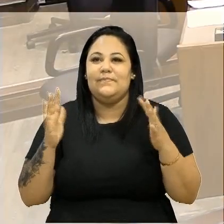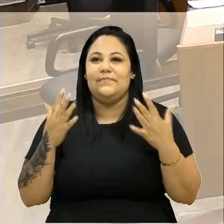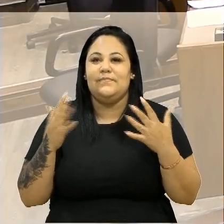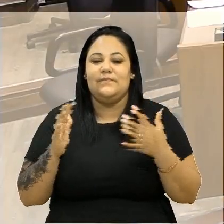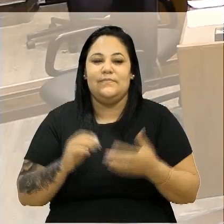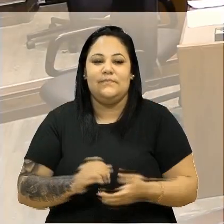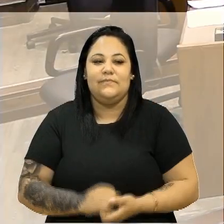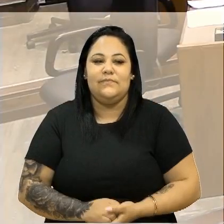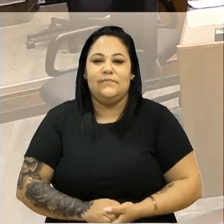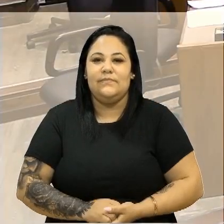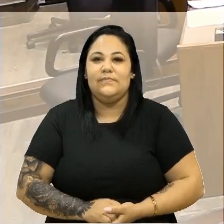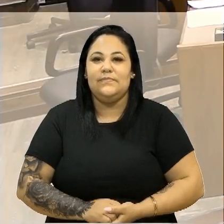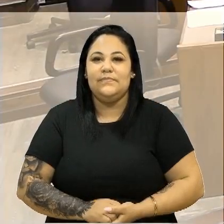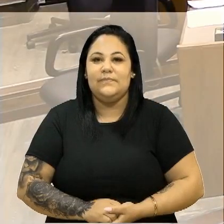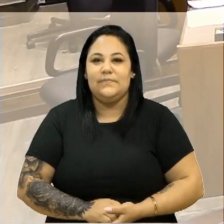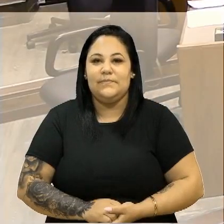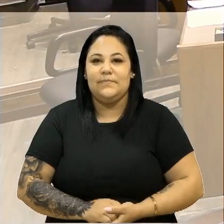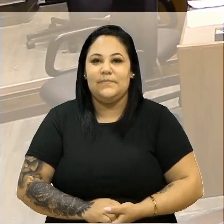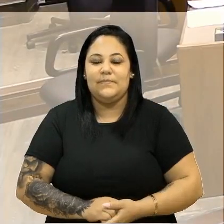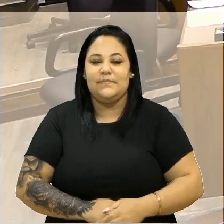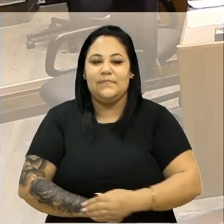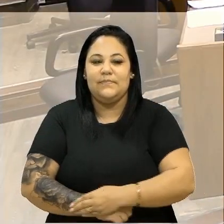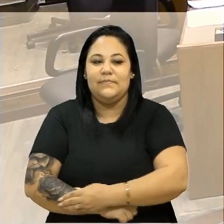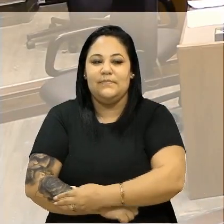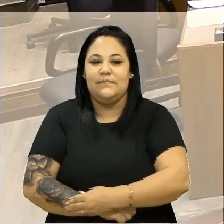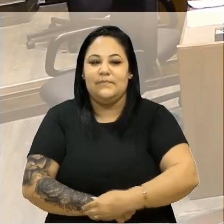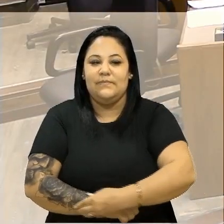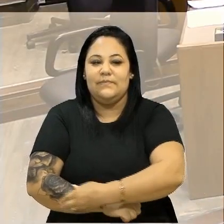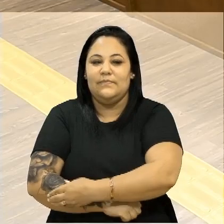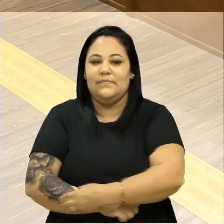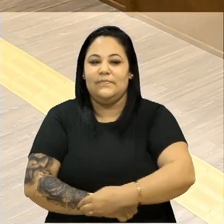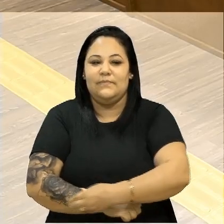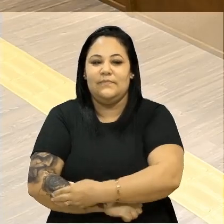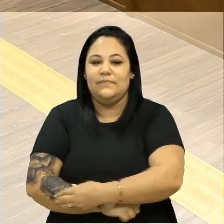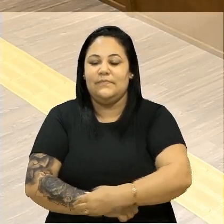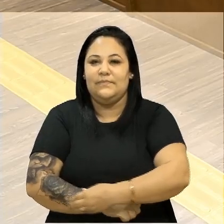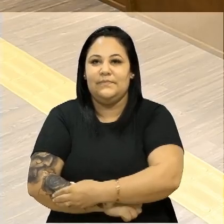Agradecemos a presença